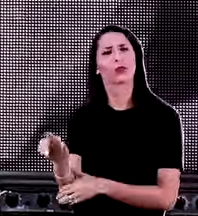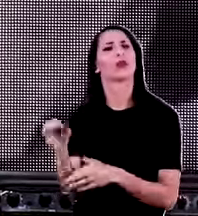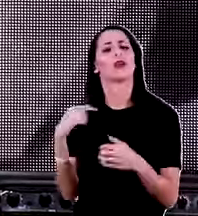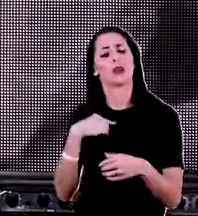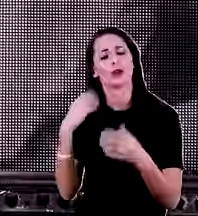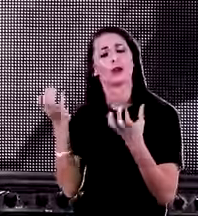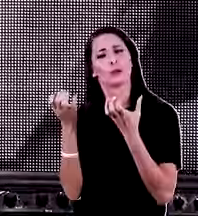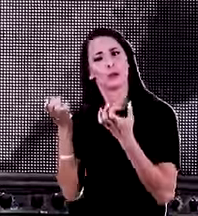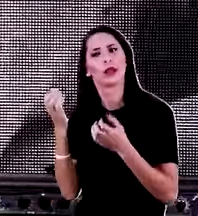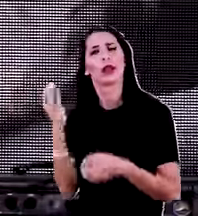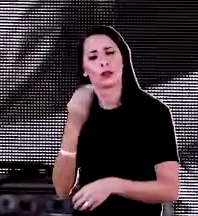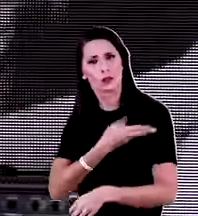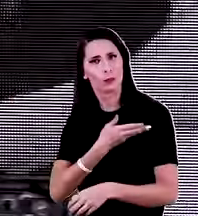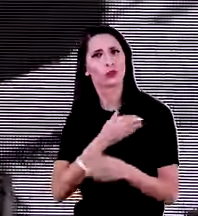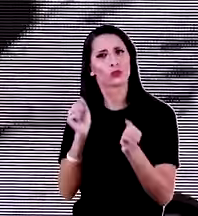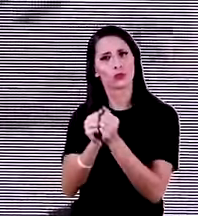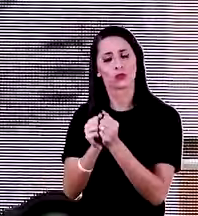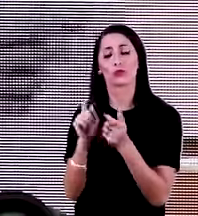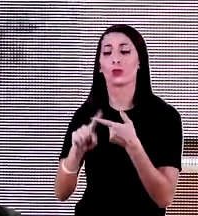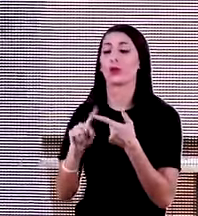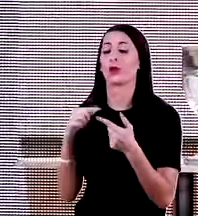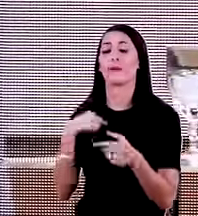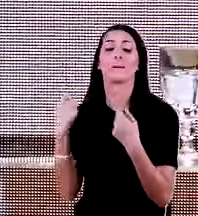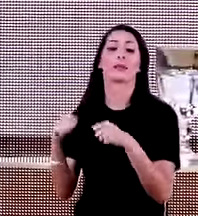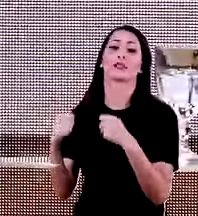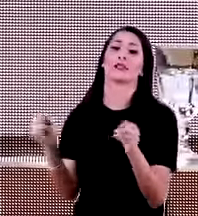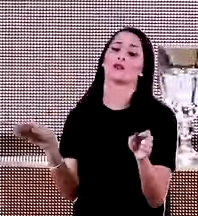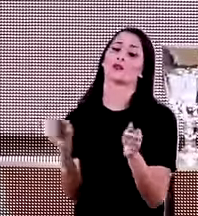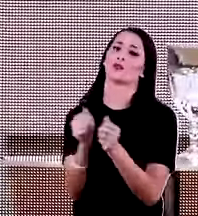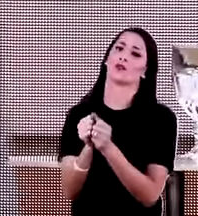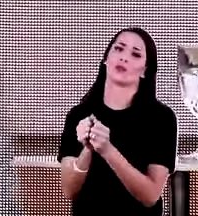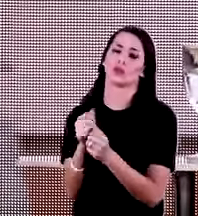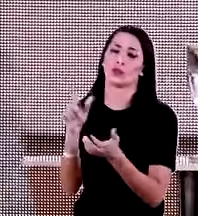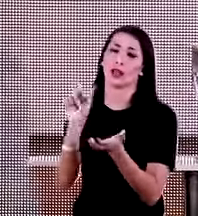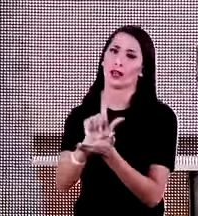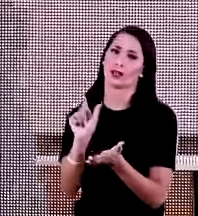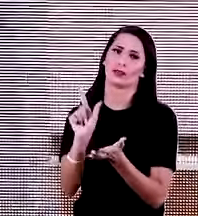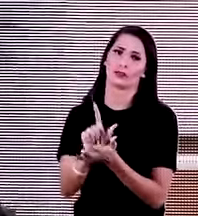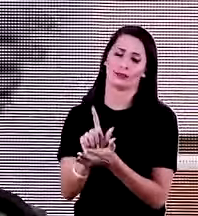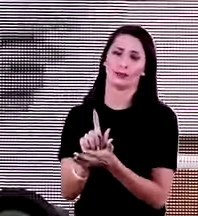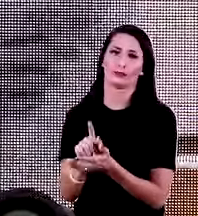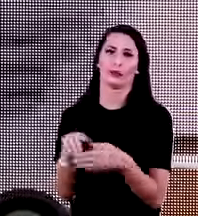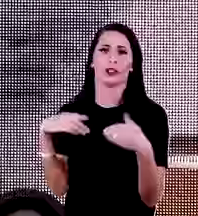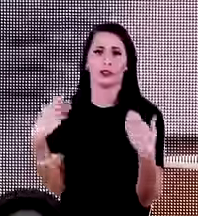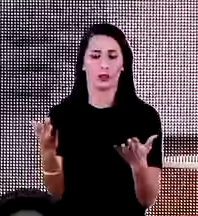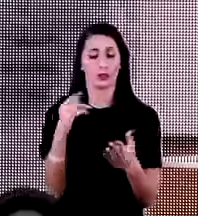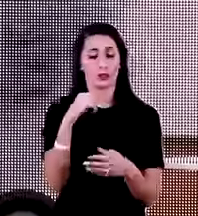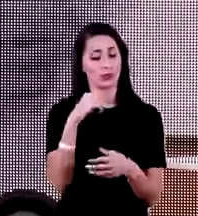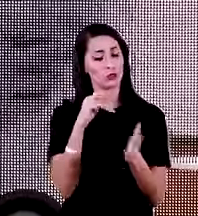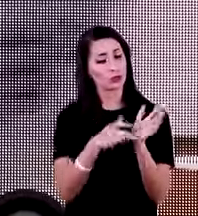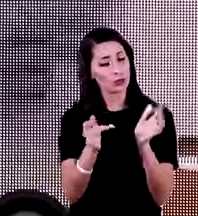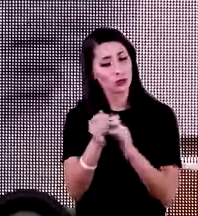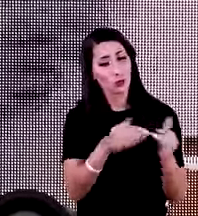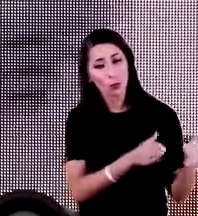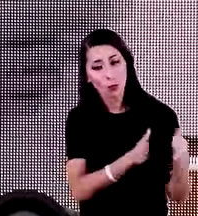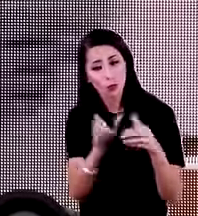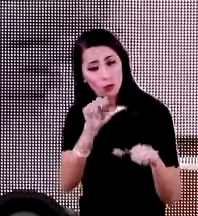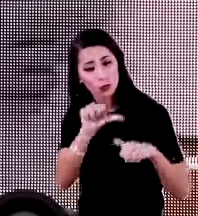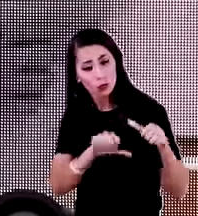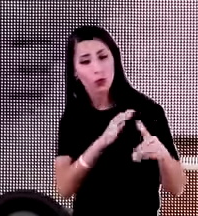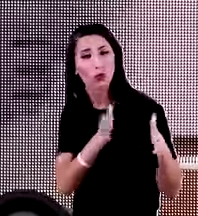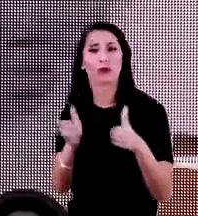onde Lázaro está. Jesus mudou o caminho dele, da Galileia para Judeia, para ajudar um